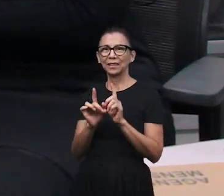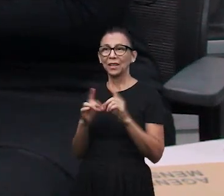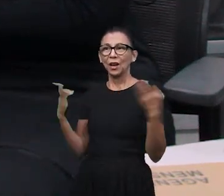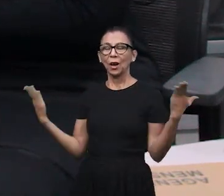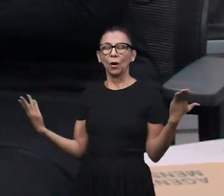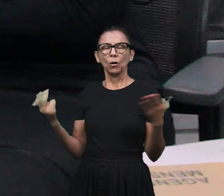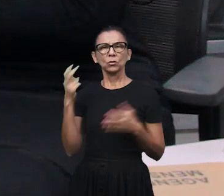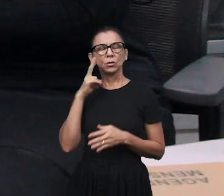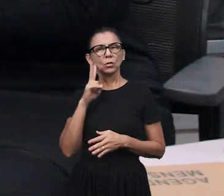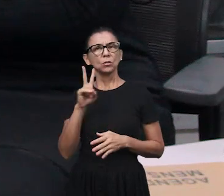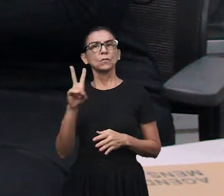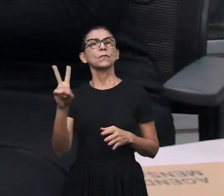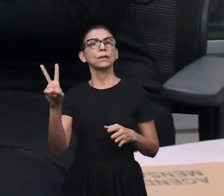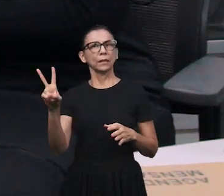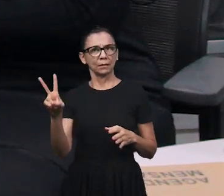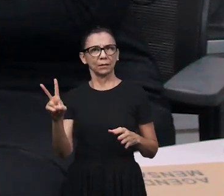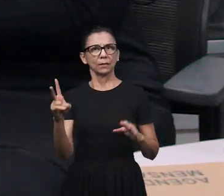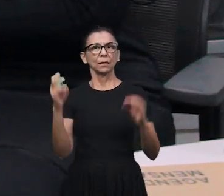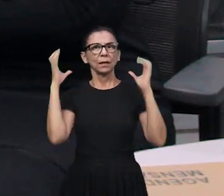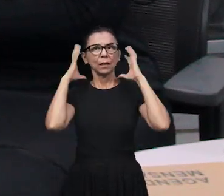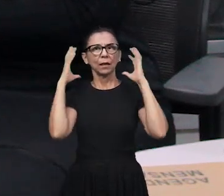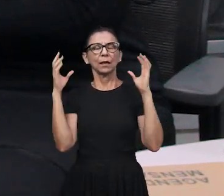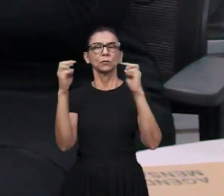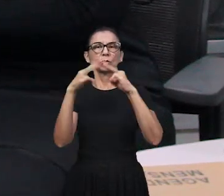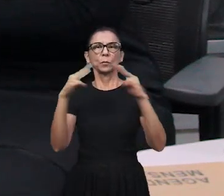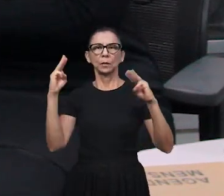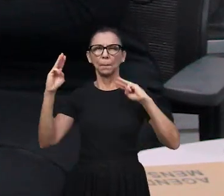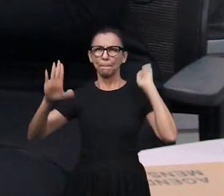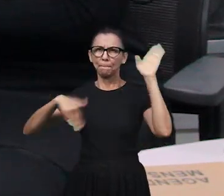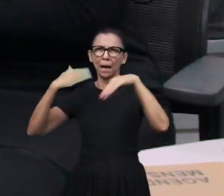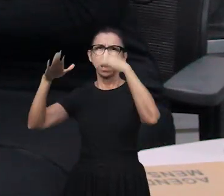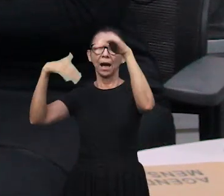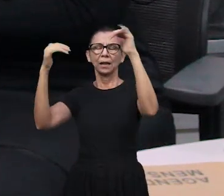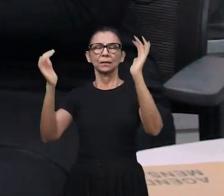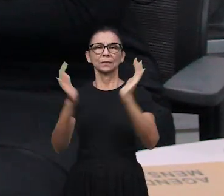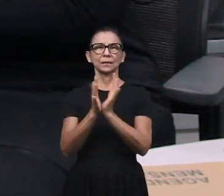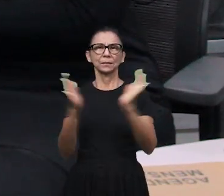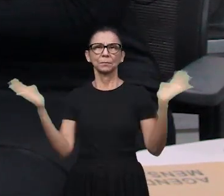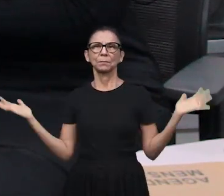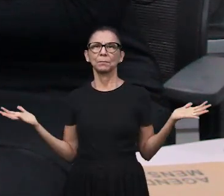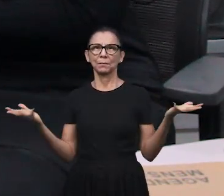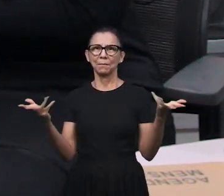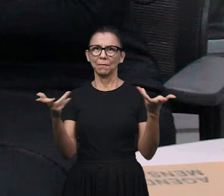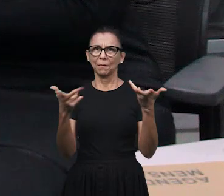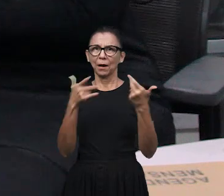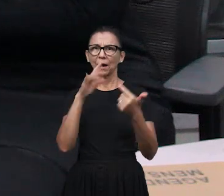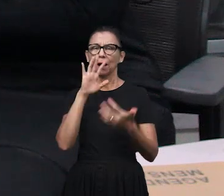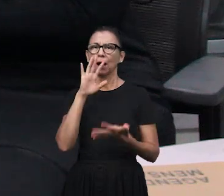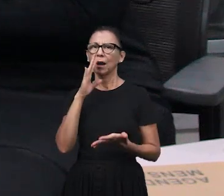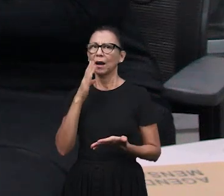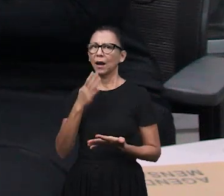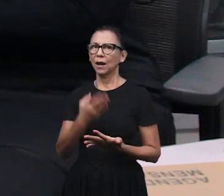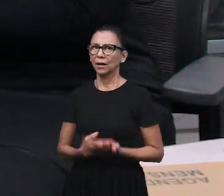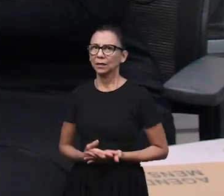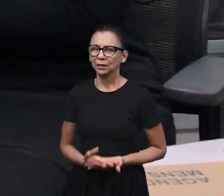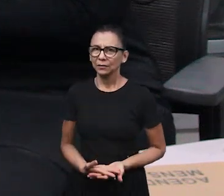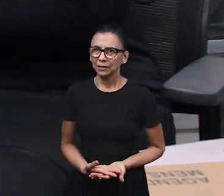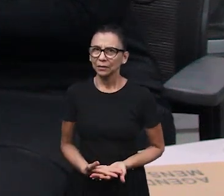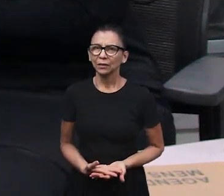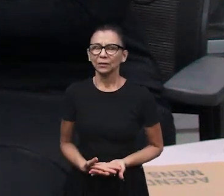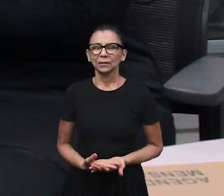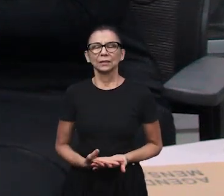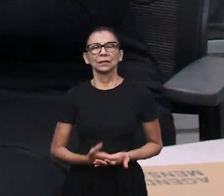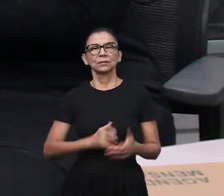hoje vê a Rádio Manaim acontecendo com essa equipe maravilhosa,